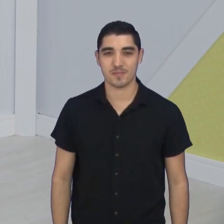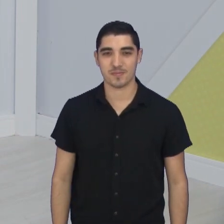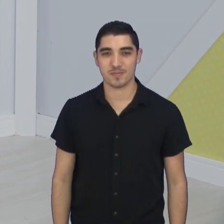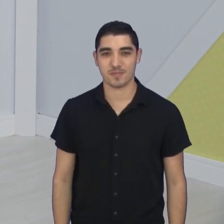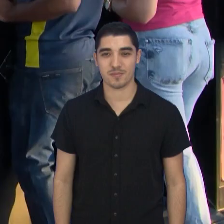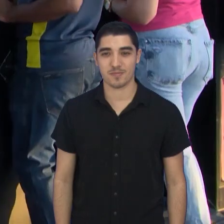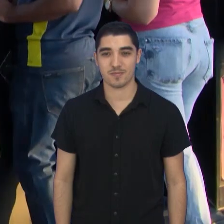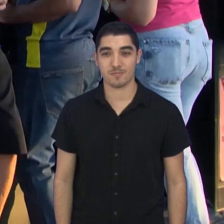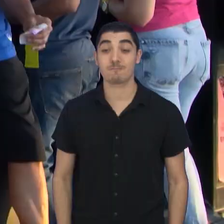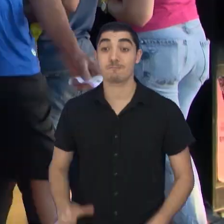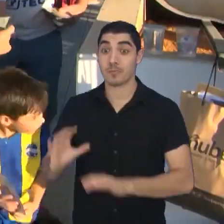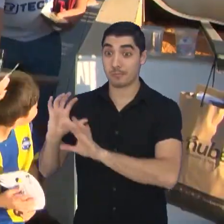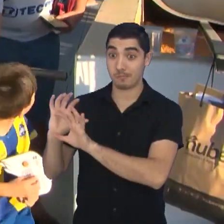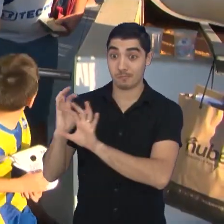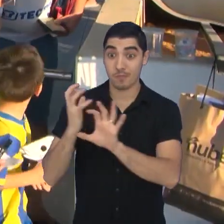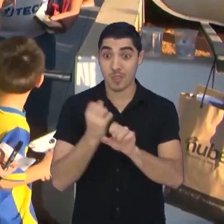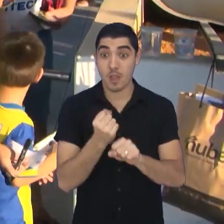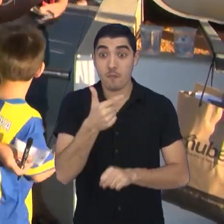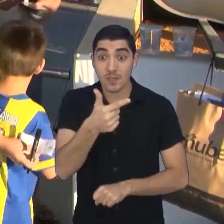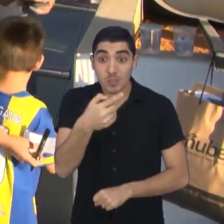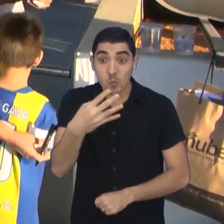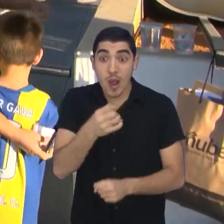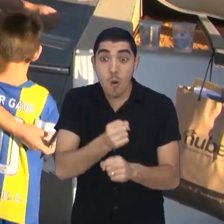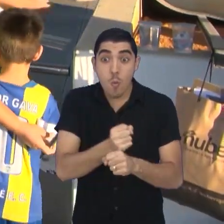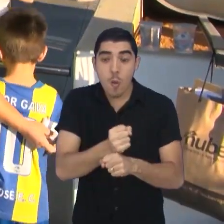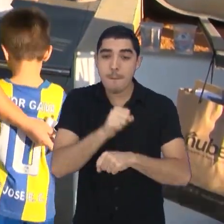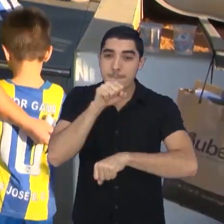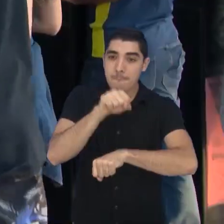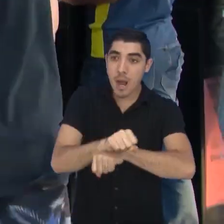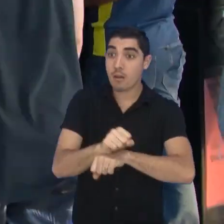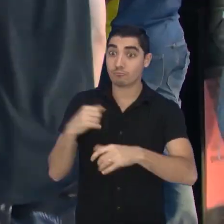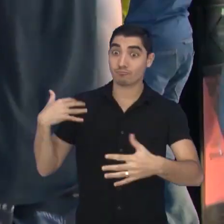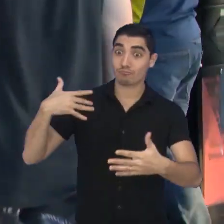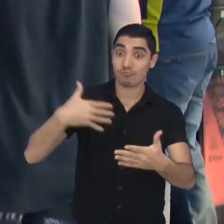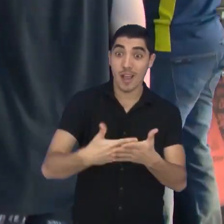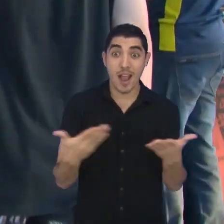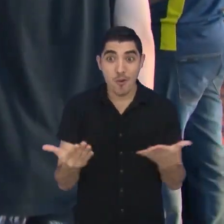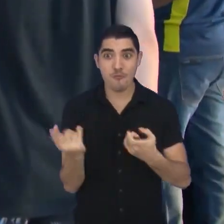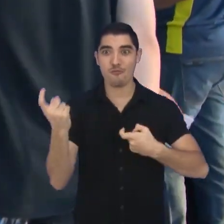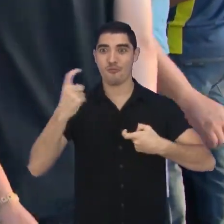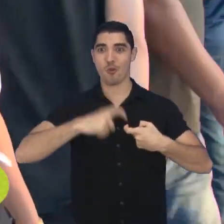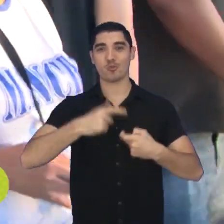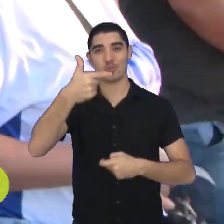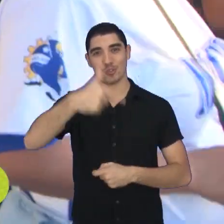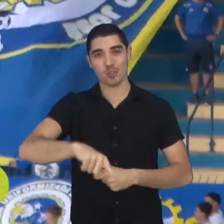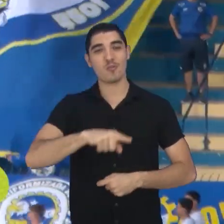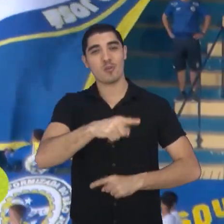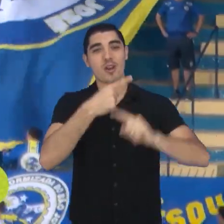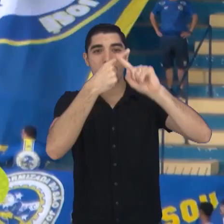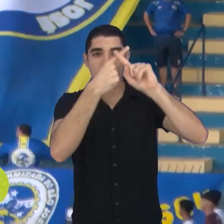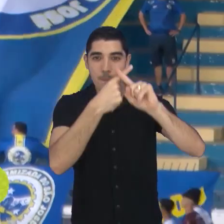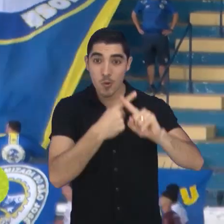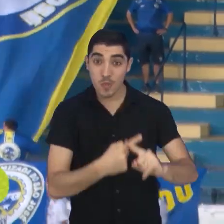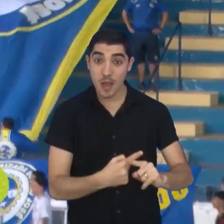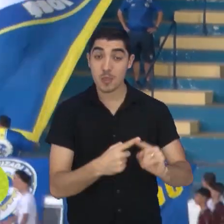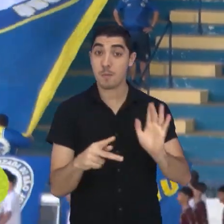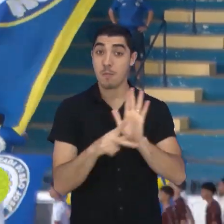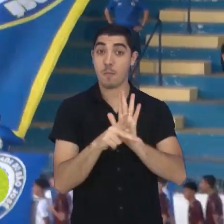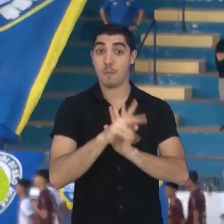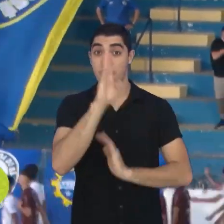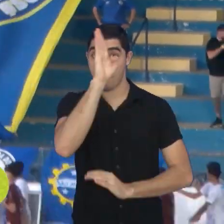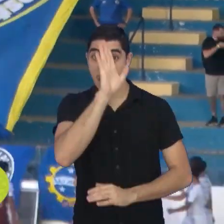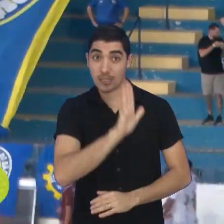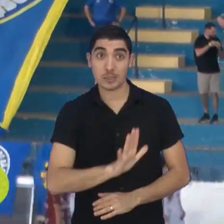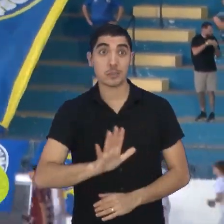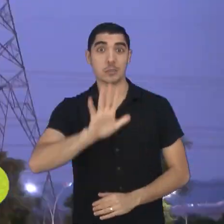Após quase 24 anos, o estádio Martins Pereira voltou a receber a torcida para um confronto de